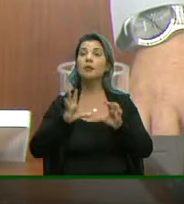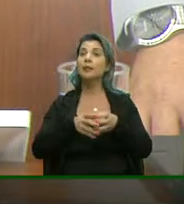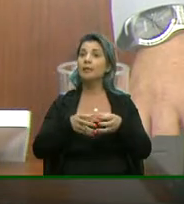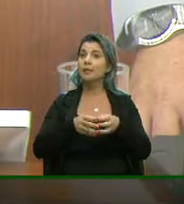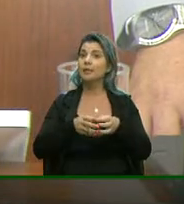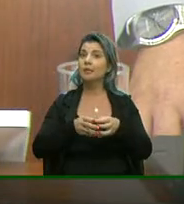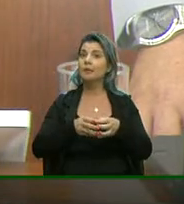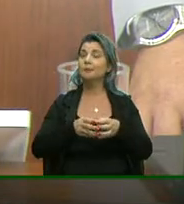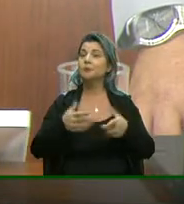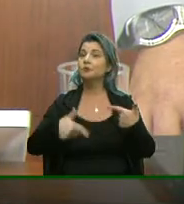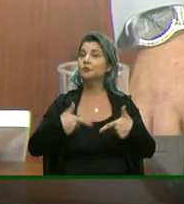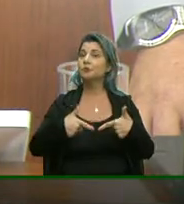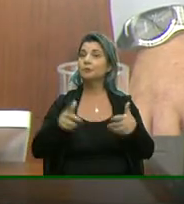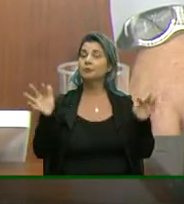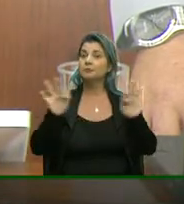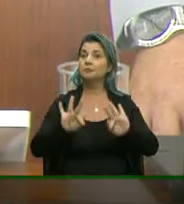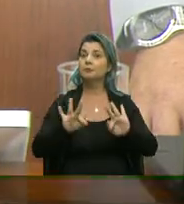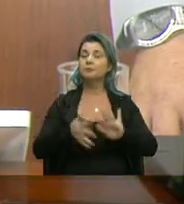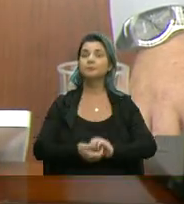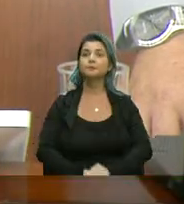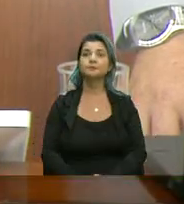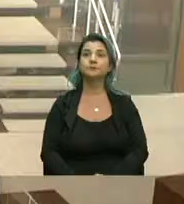deste presidente. Está encerrada a presente sessão.